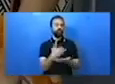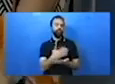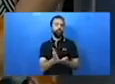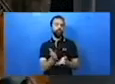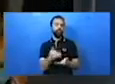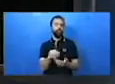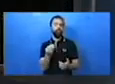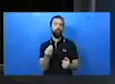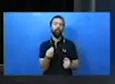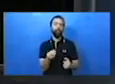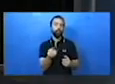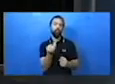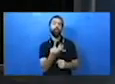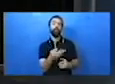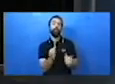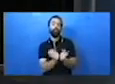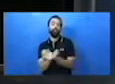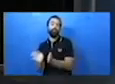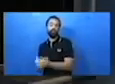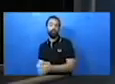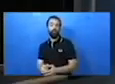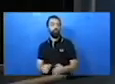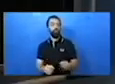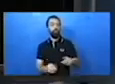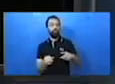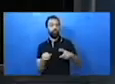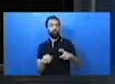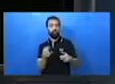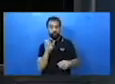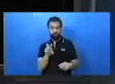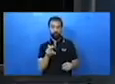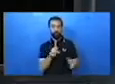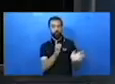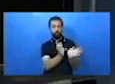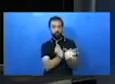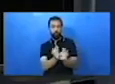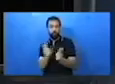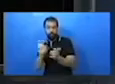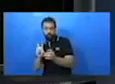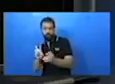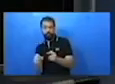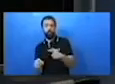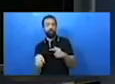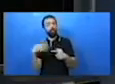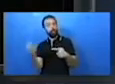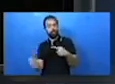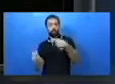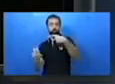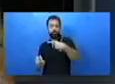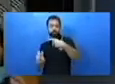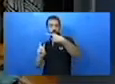dividi? 5. Então, o 5 vai lá embaixo, no denominador. Se o 5 indica